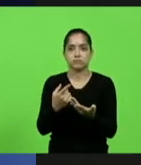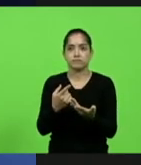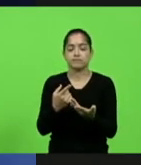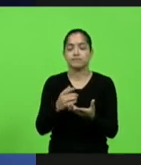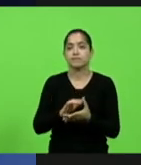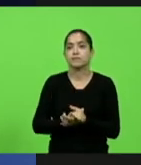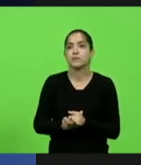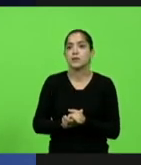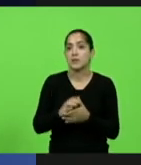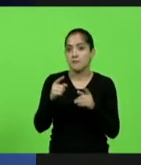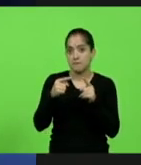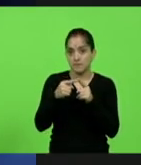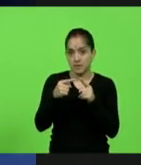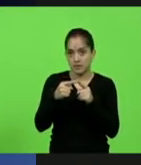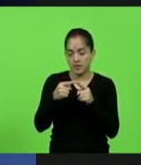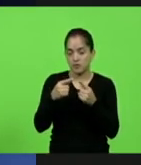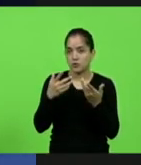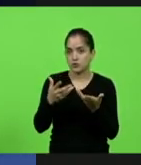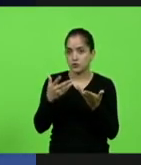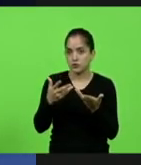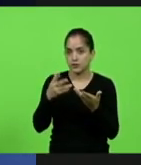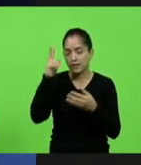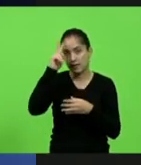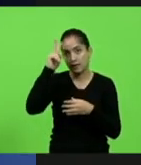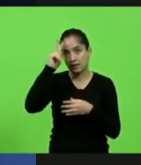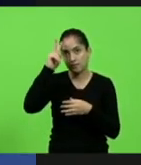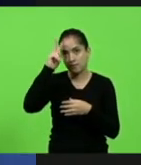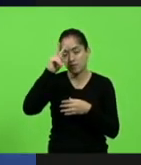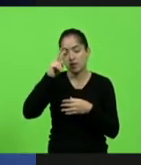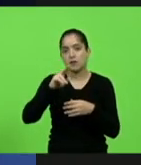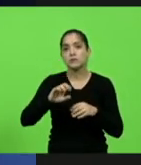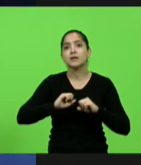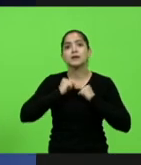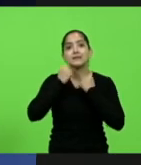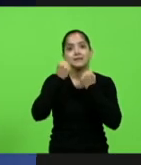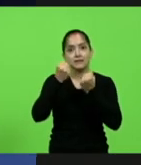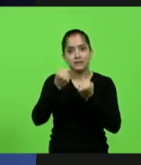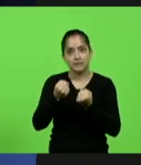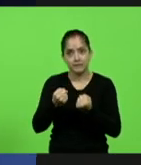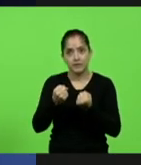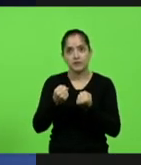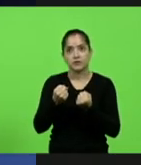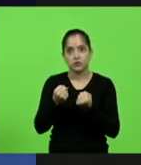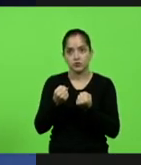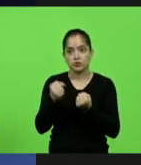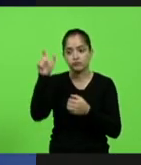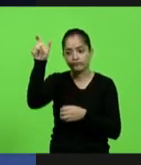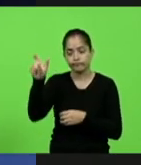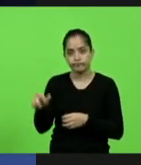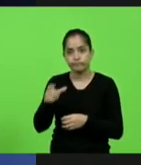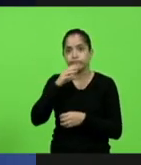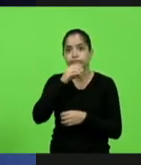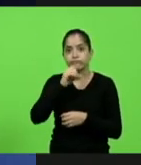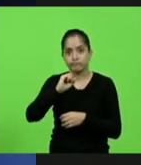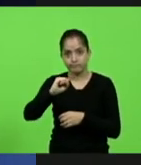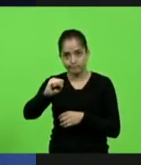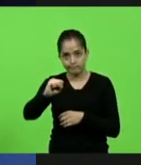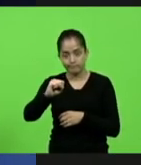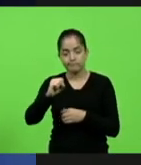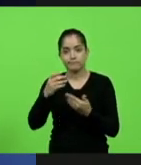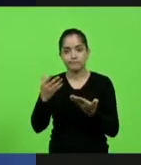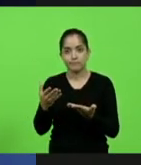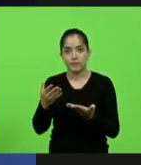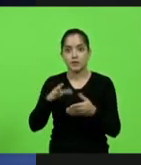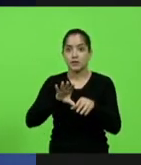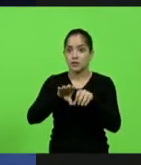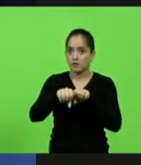Primeiro, nós queremos aqui relembrar o que defende o nosso mestre Paulo Freire, que fala da formação